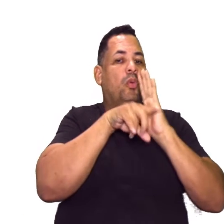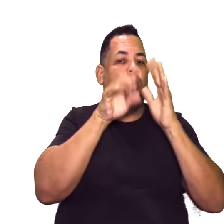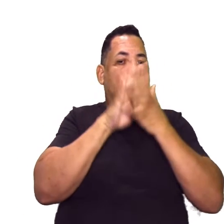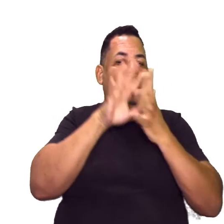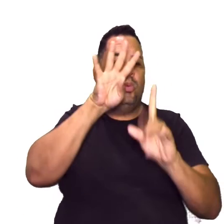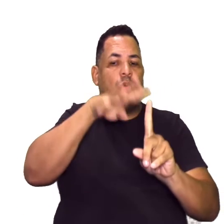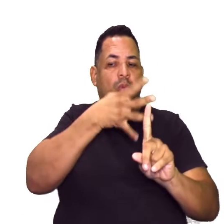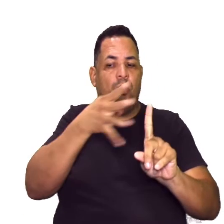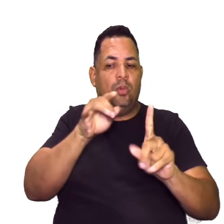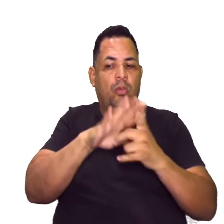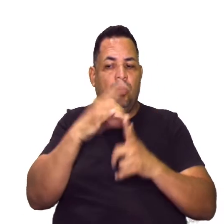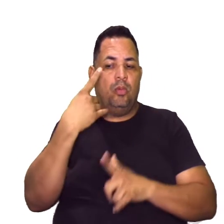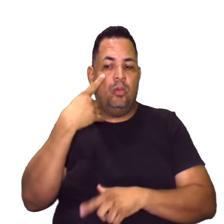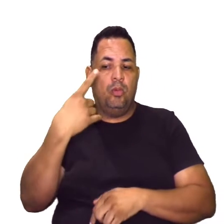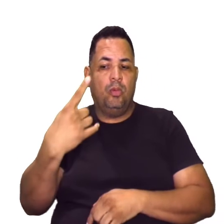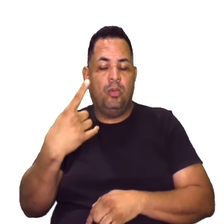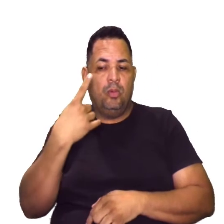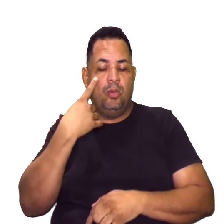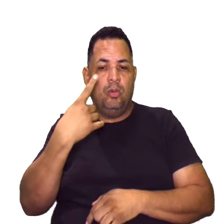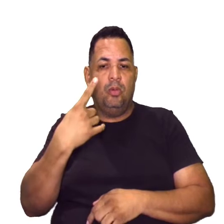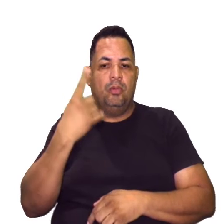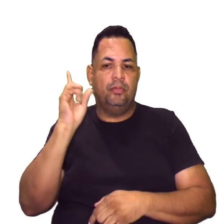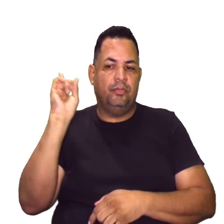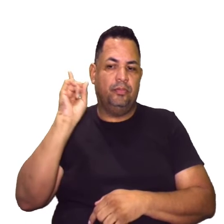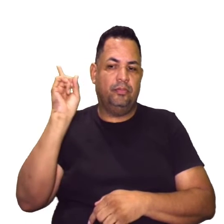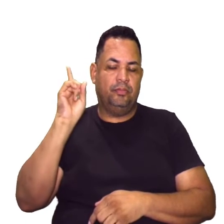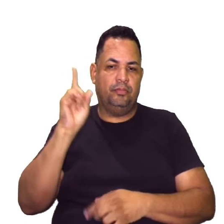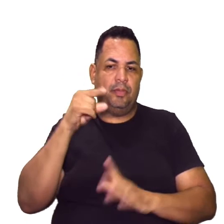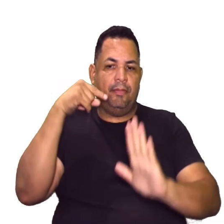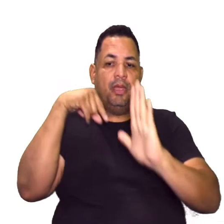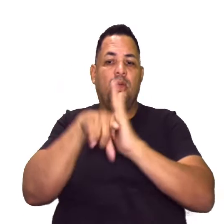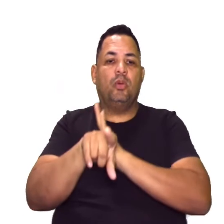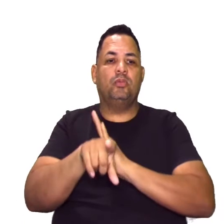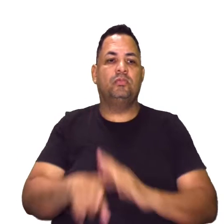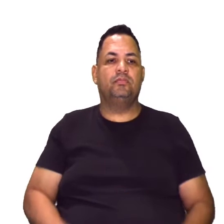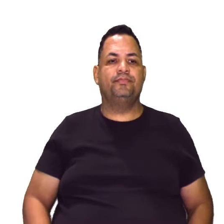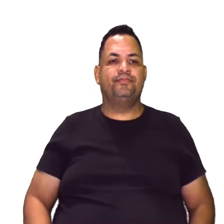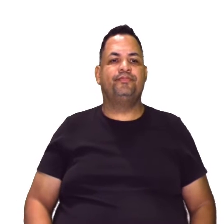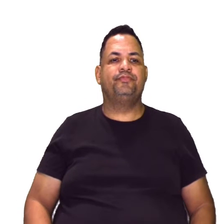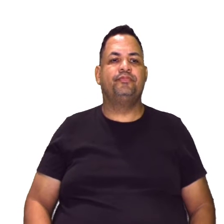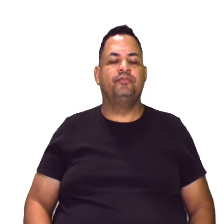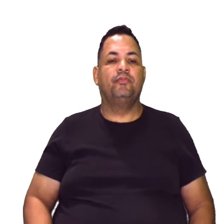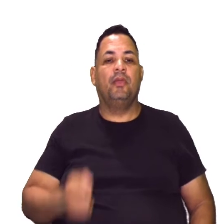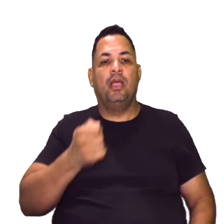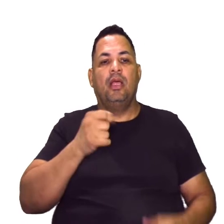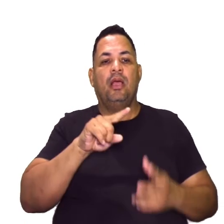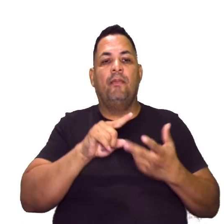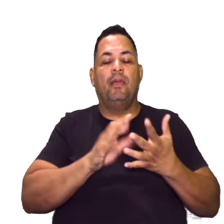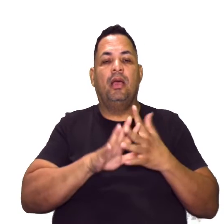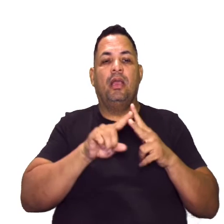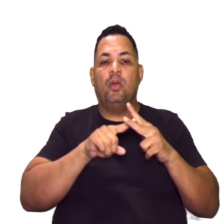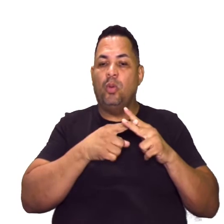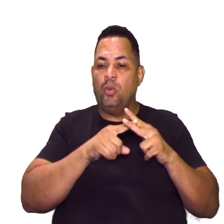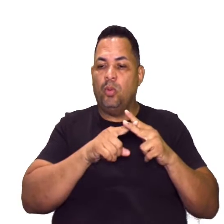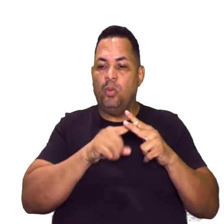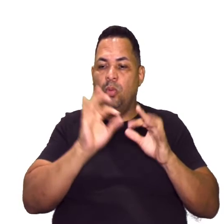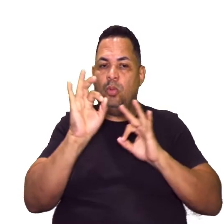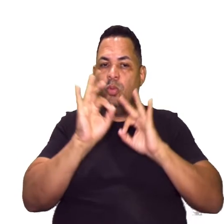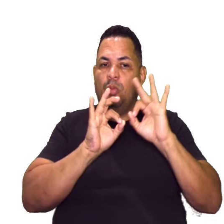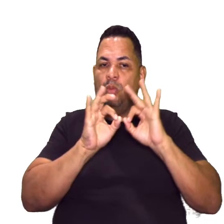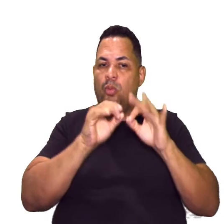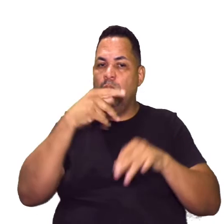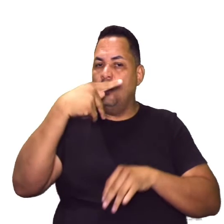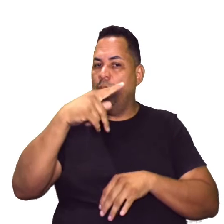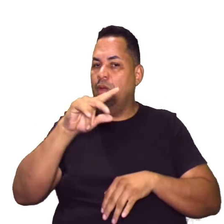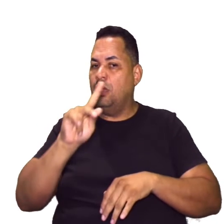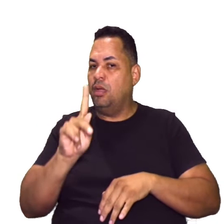né, essas informações, vamos ao enunciado. Para a correção do pH da